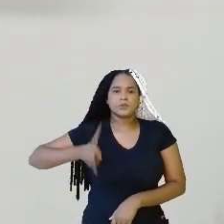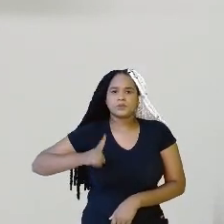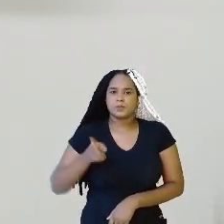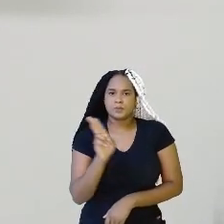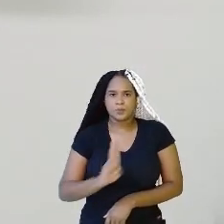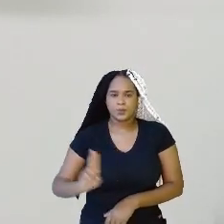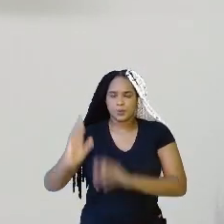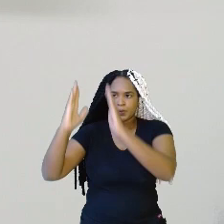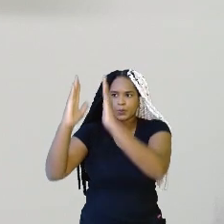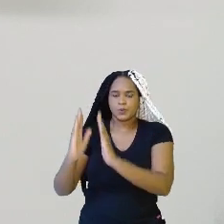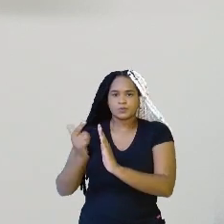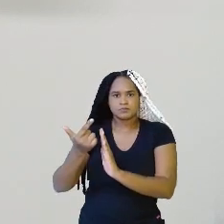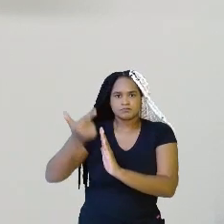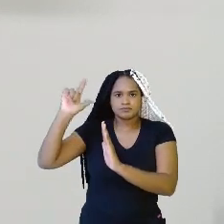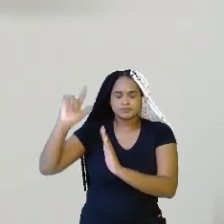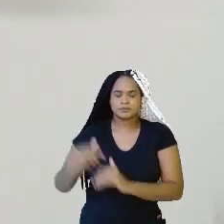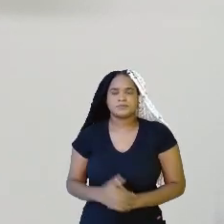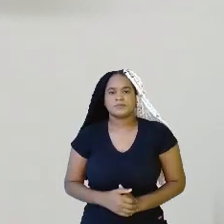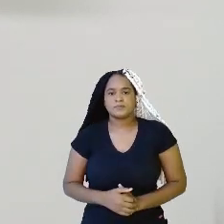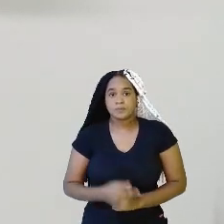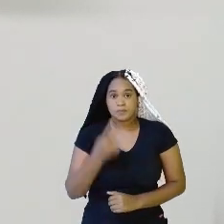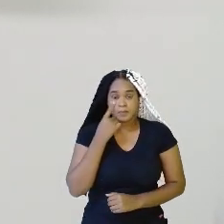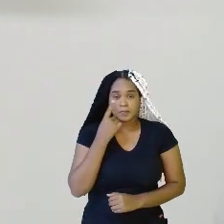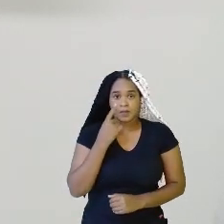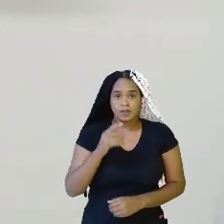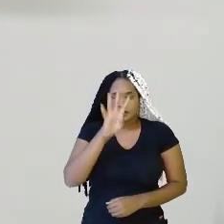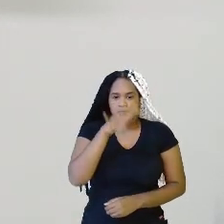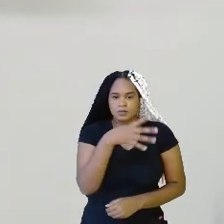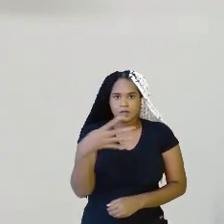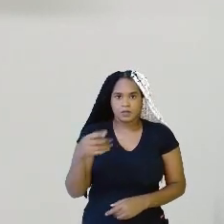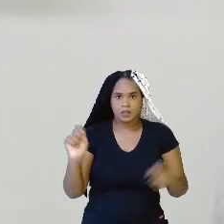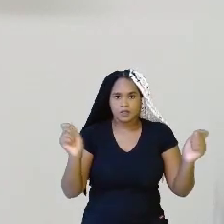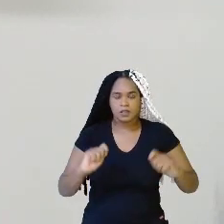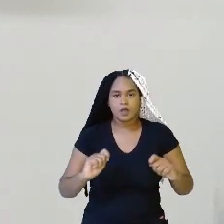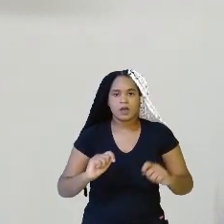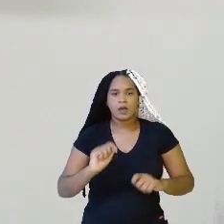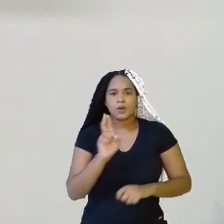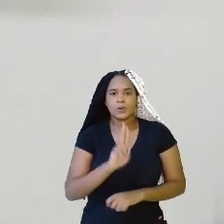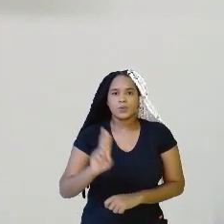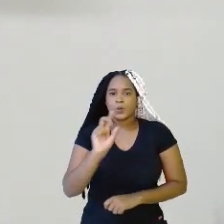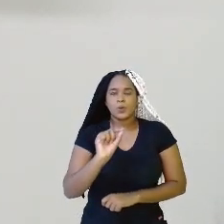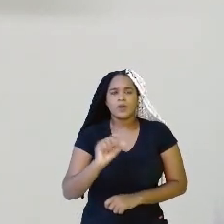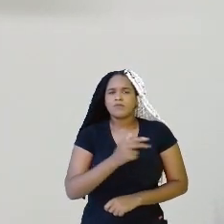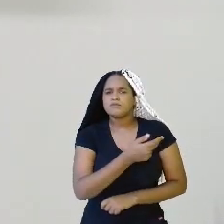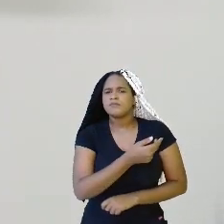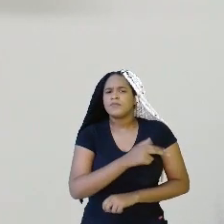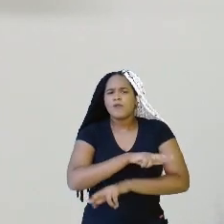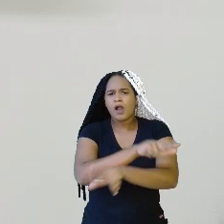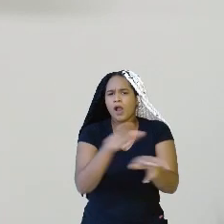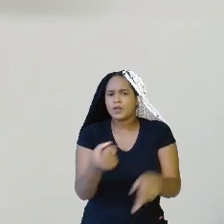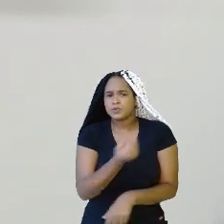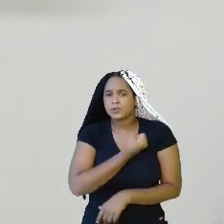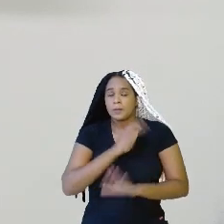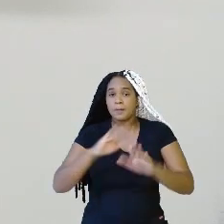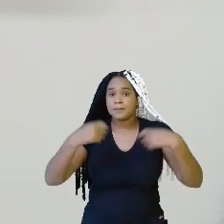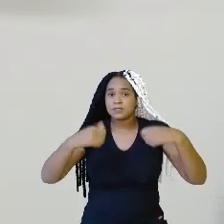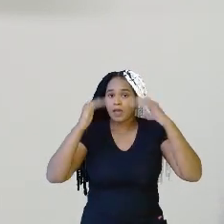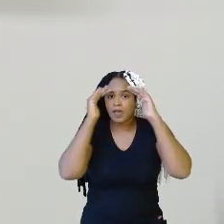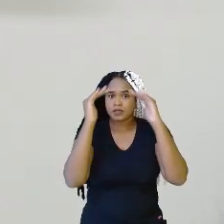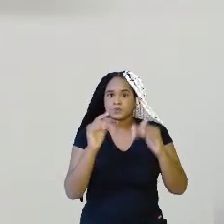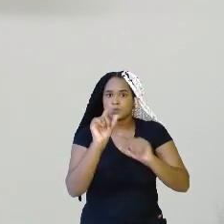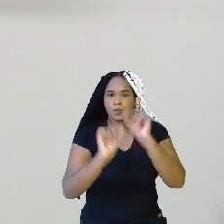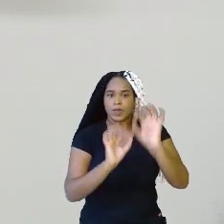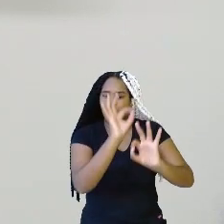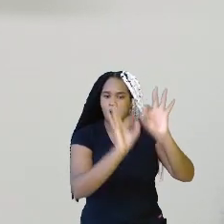enfim. Aqui no nosso quadro, eu posso utilizar os diversos números, desde que eu respeite a